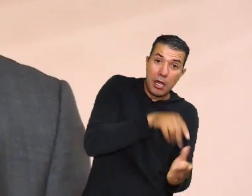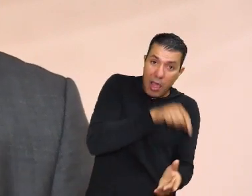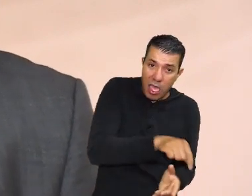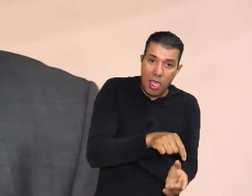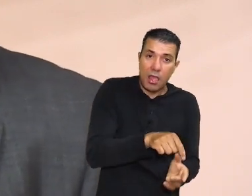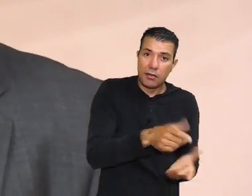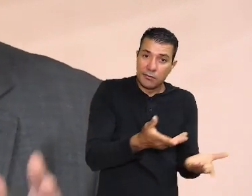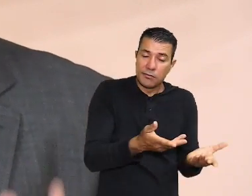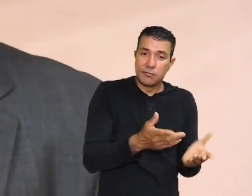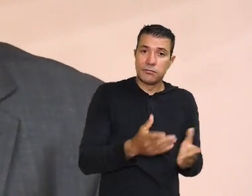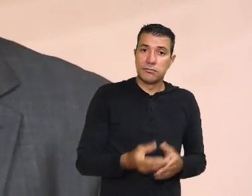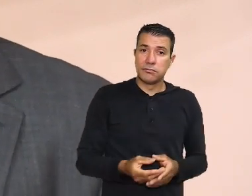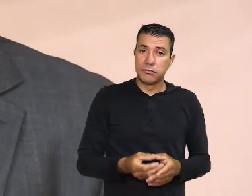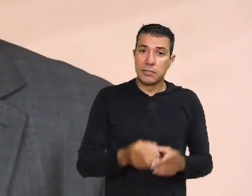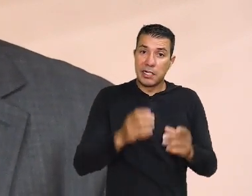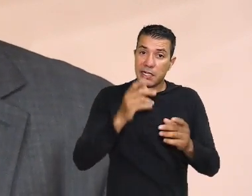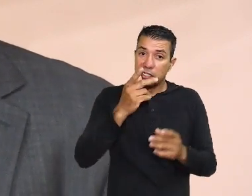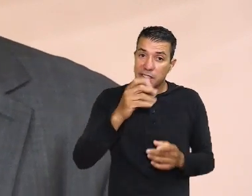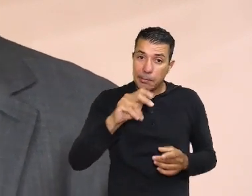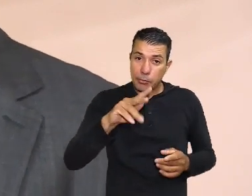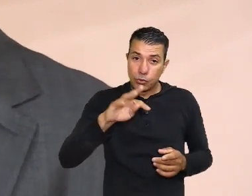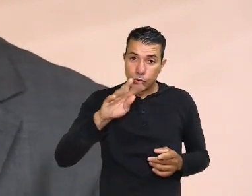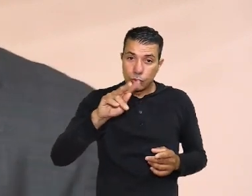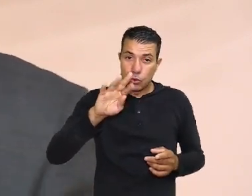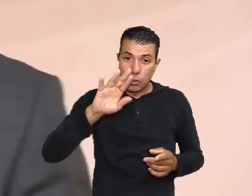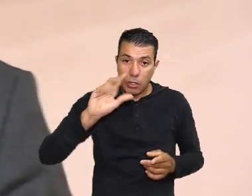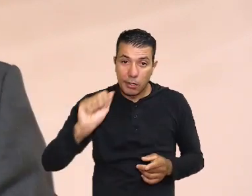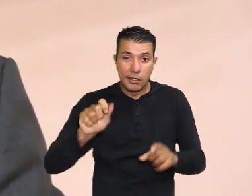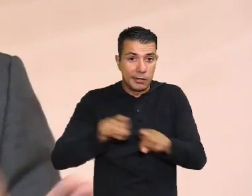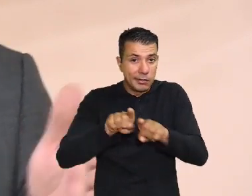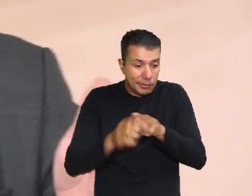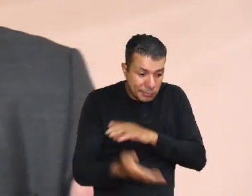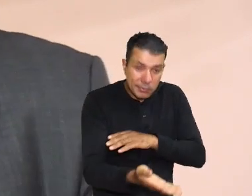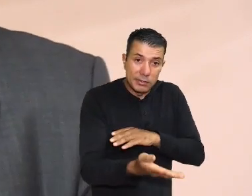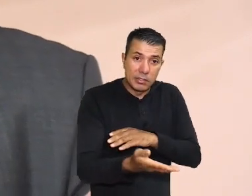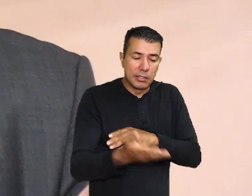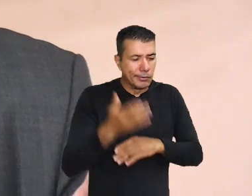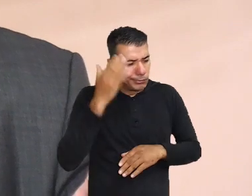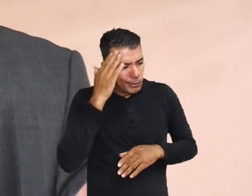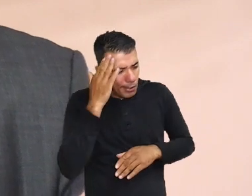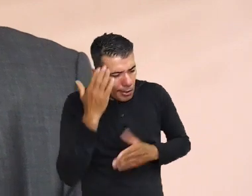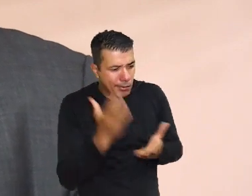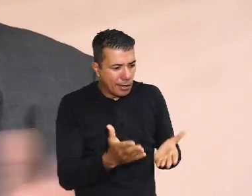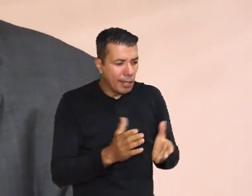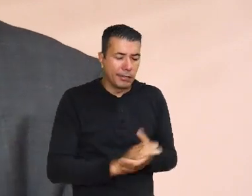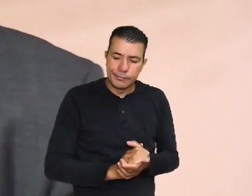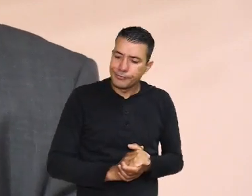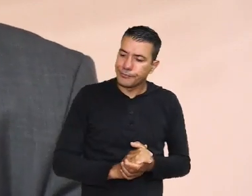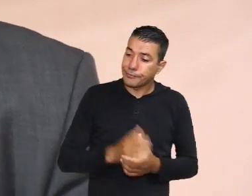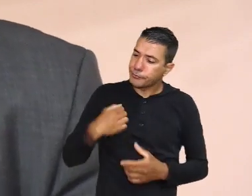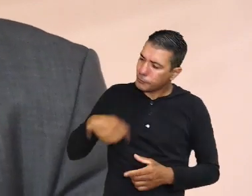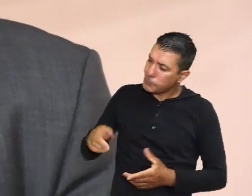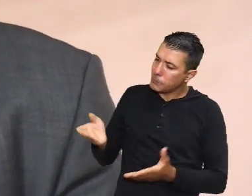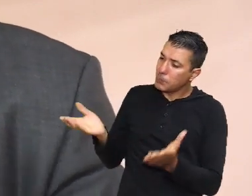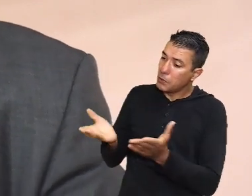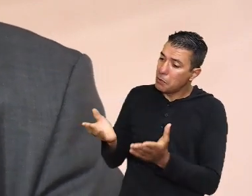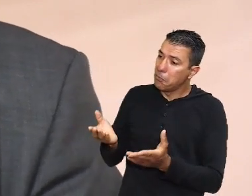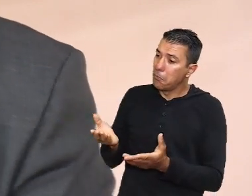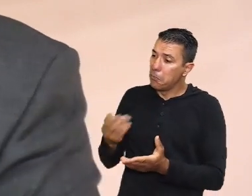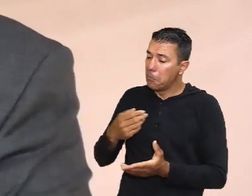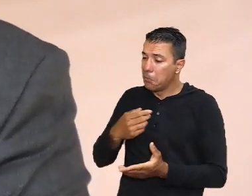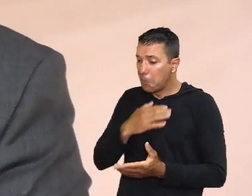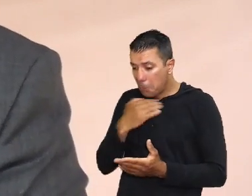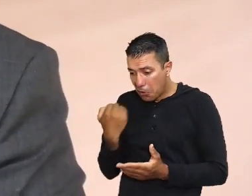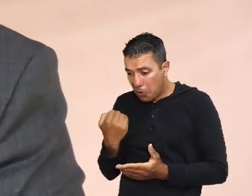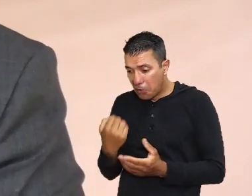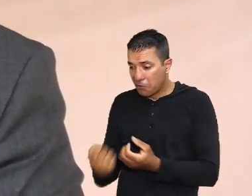Deus. Que bom, pastor, que o senhor respondeu dessa forma. Pastor Francisco, ok, nós já sabemos que quando a gente morre, o inferno,